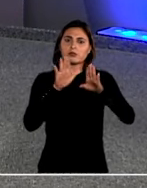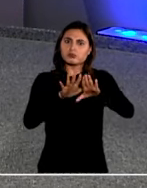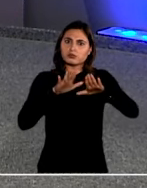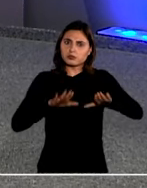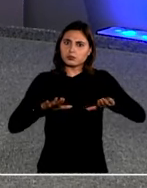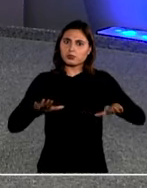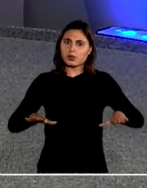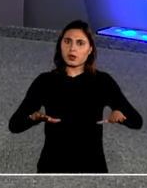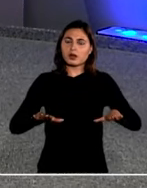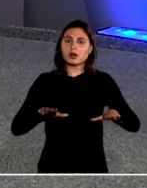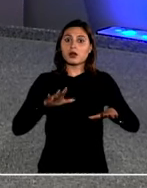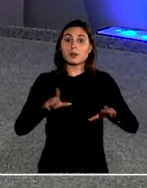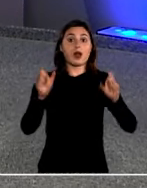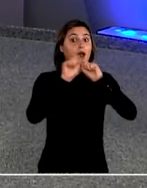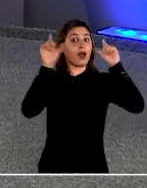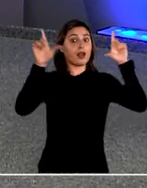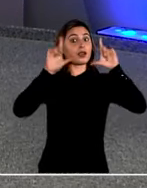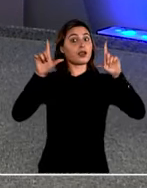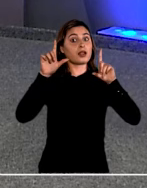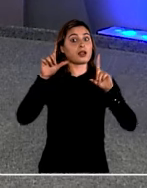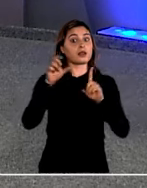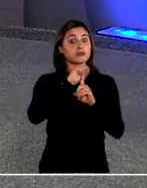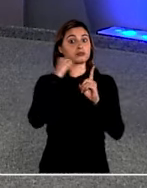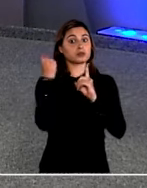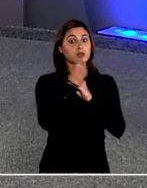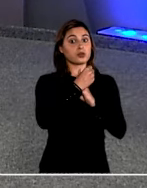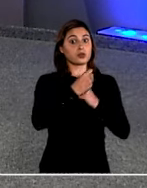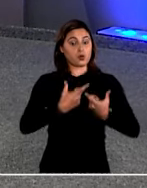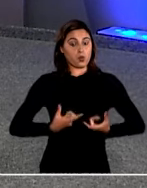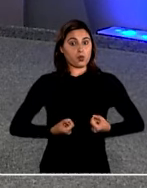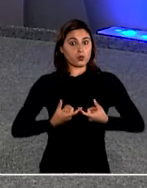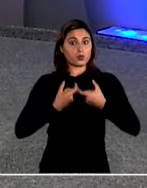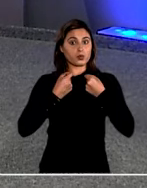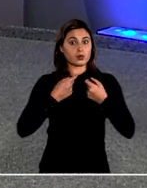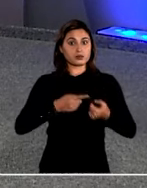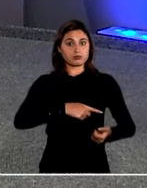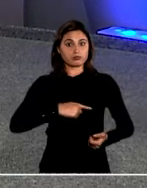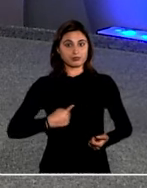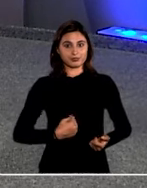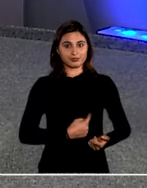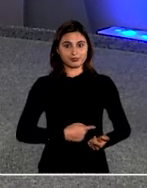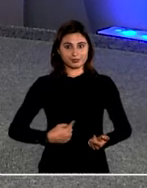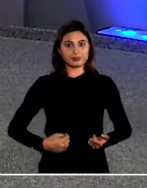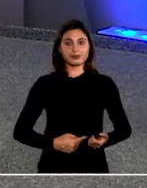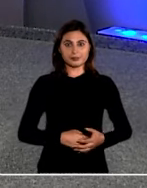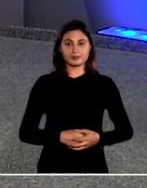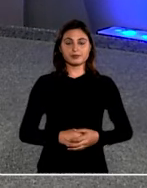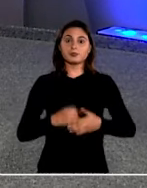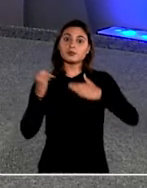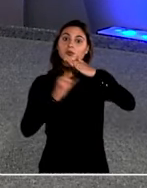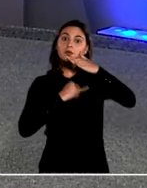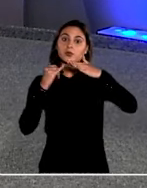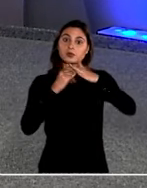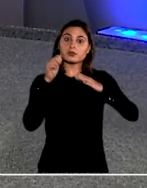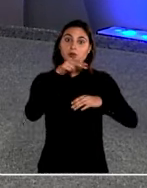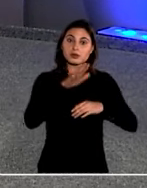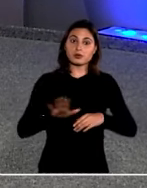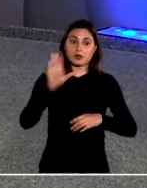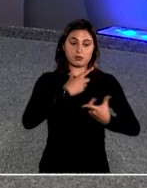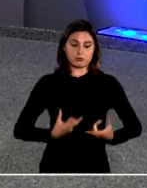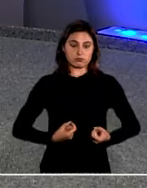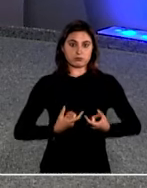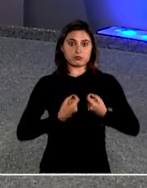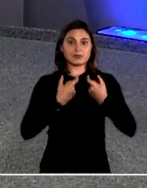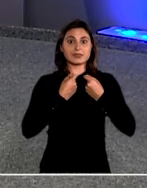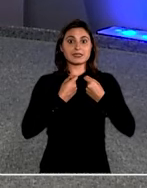nacional para alertar a sociedade sobre o câncer de intestino o Instituto Nacional de câncer estima o surgimento de